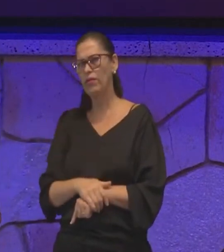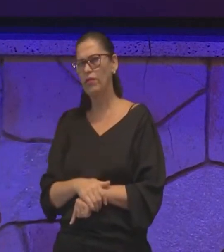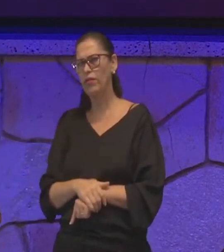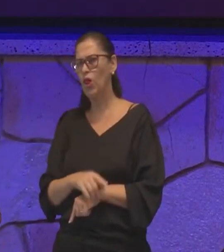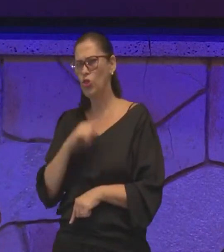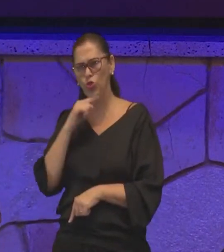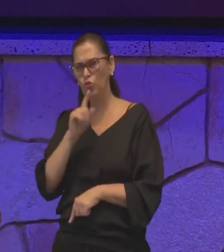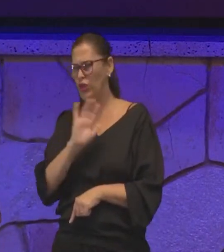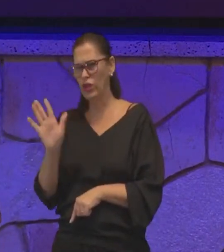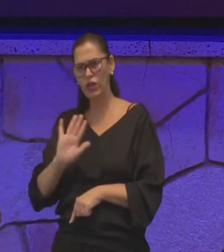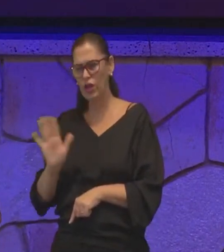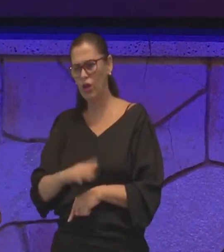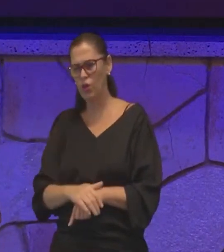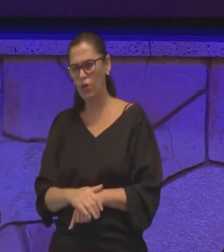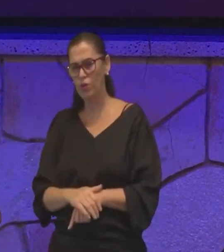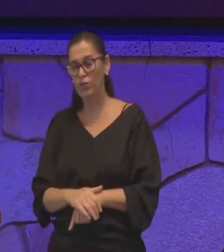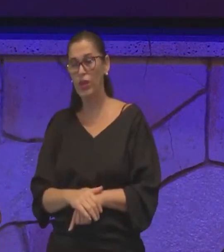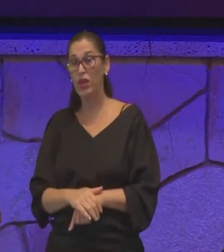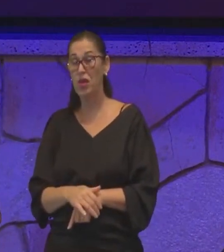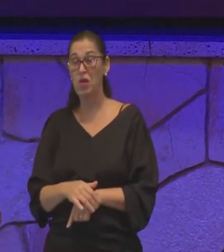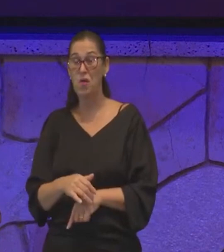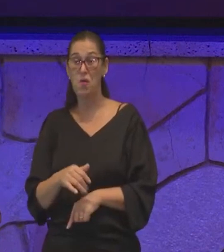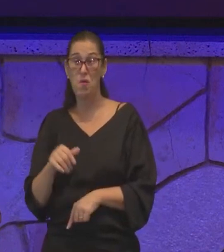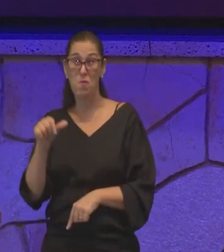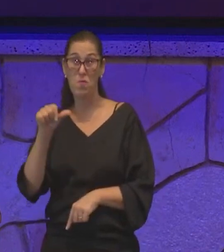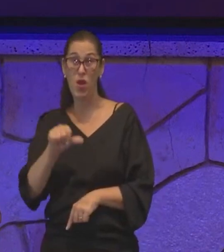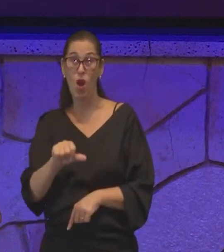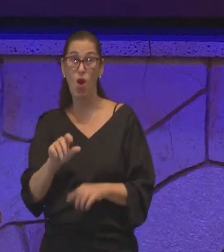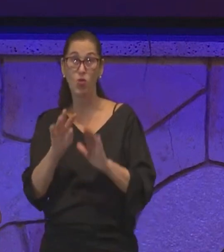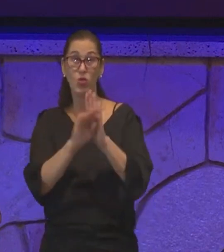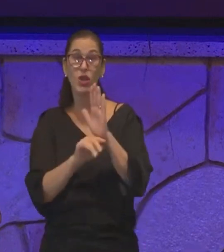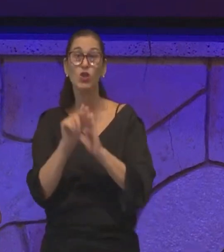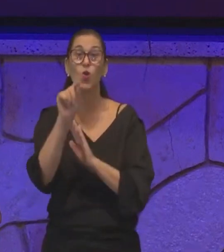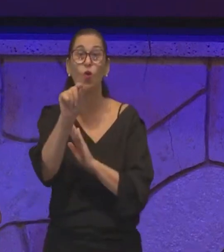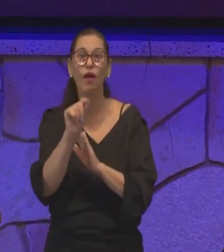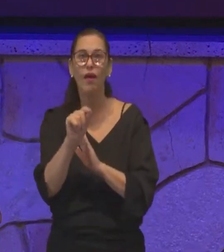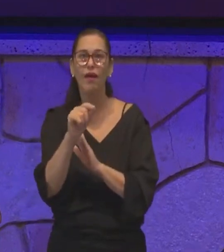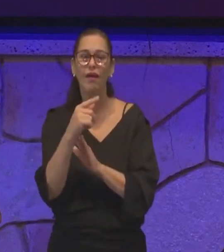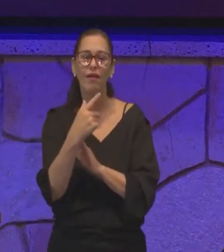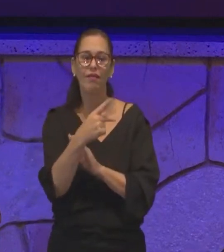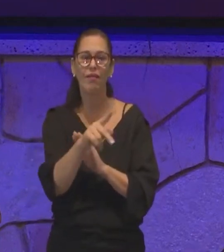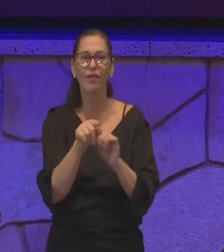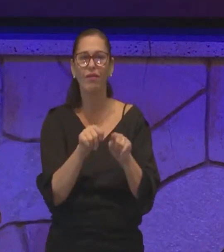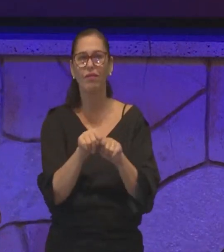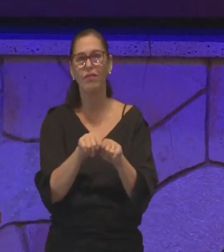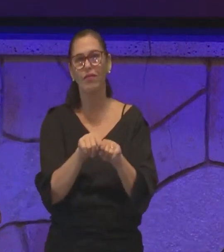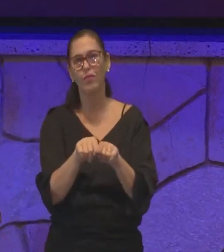que é pior, no caso, neste texto, os seus irmãos,